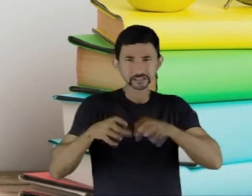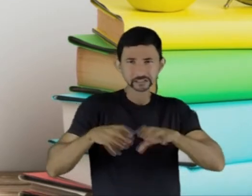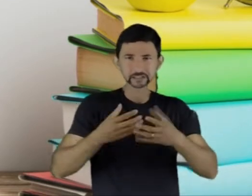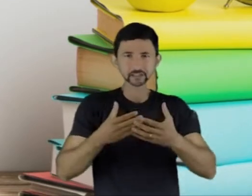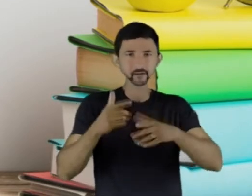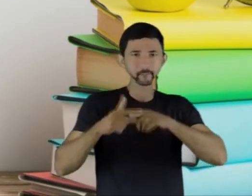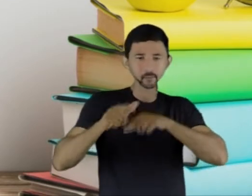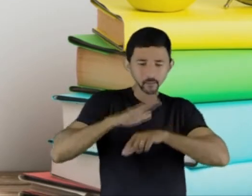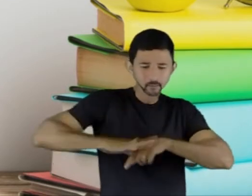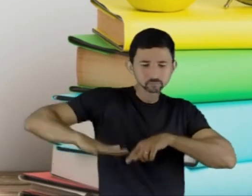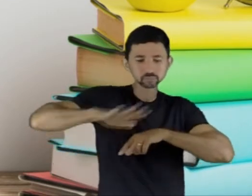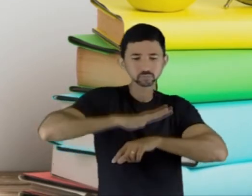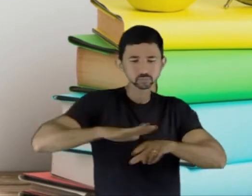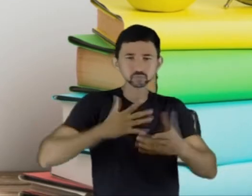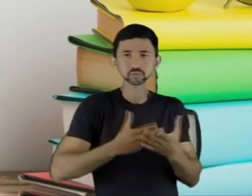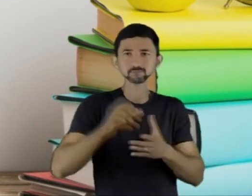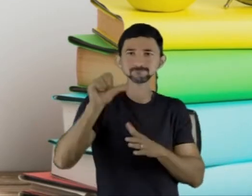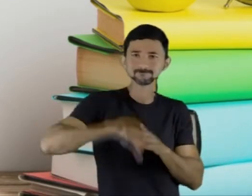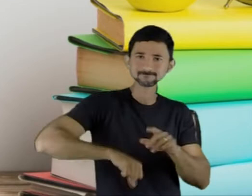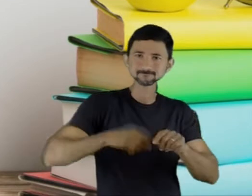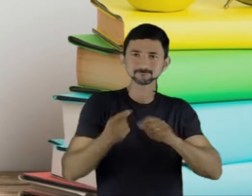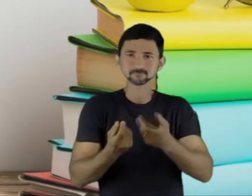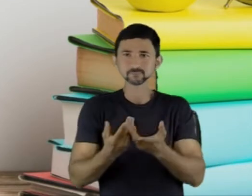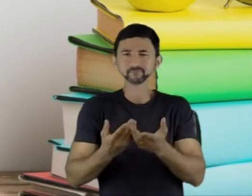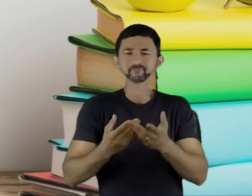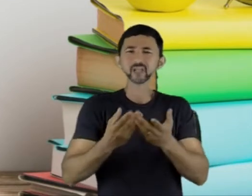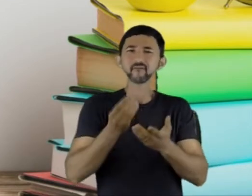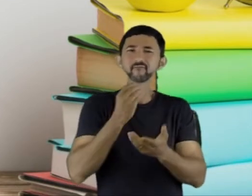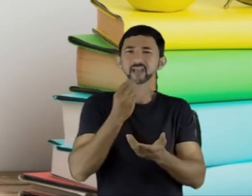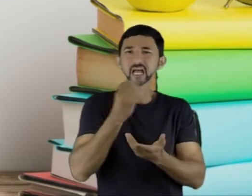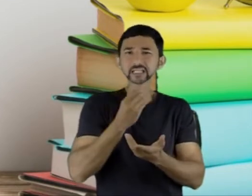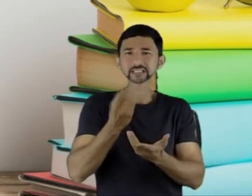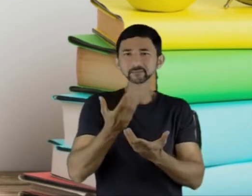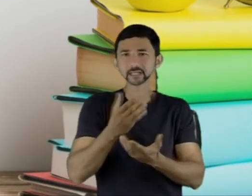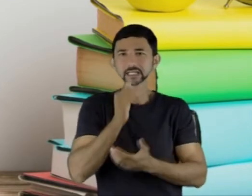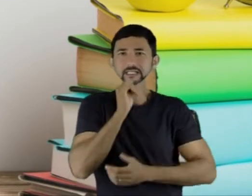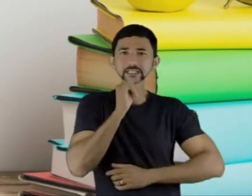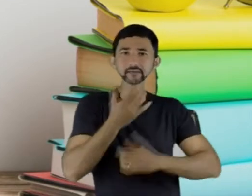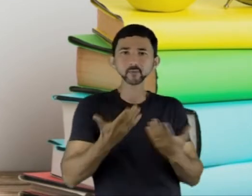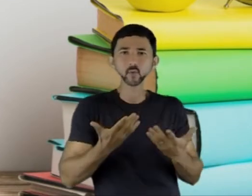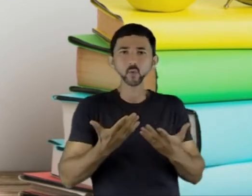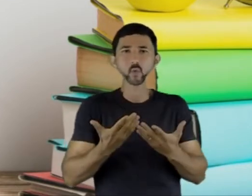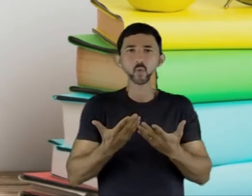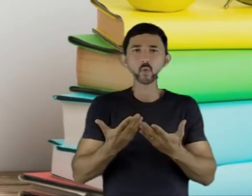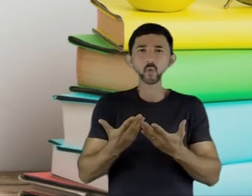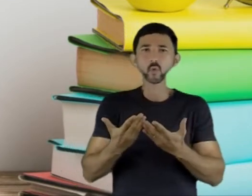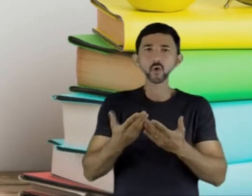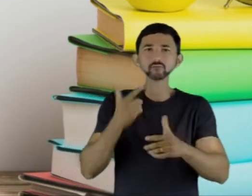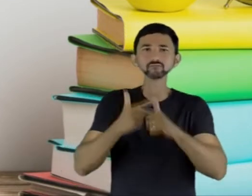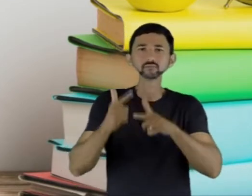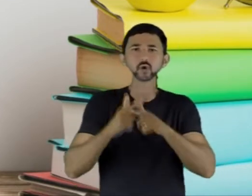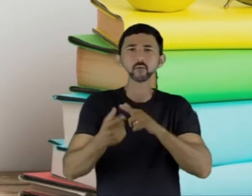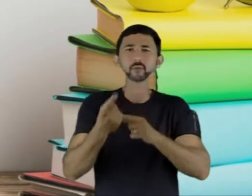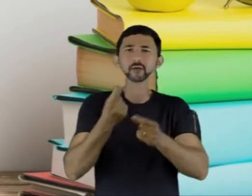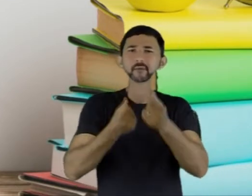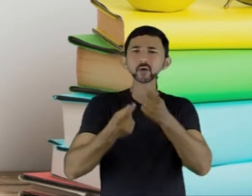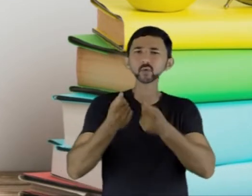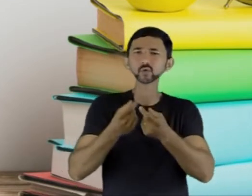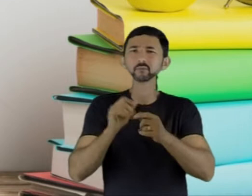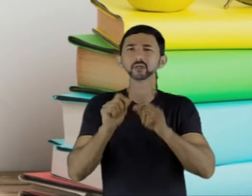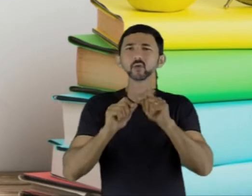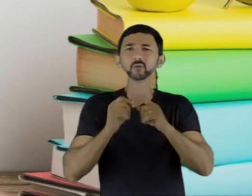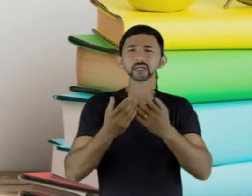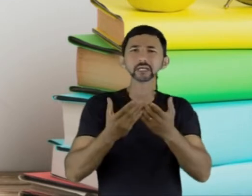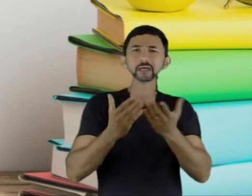uma decadência, é uma queda, é um enfraquecimento. No caso, uma crise econômica é uma